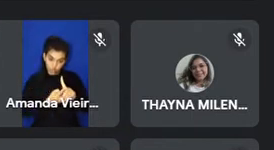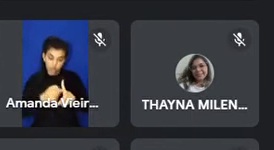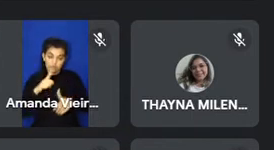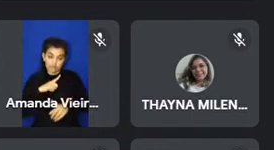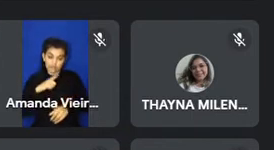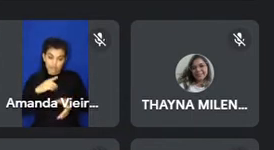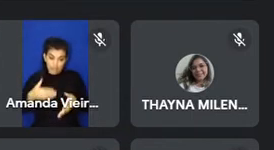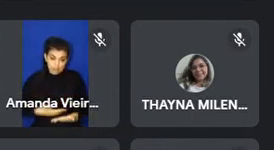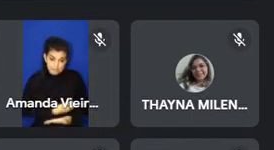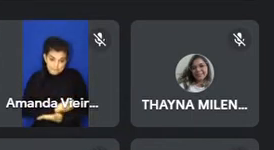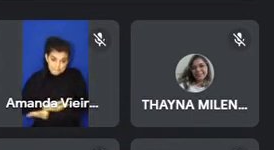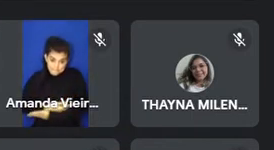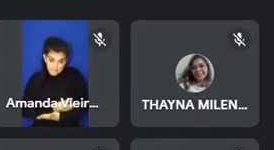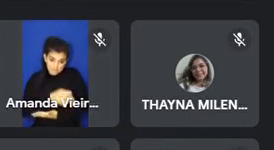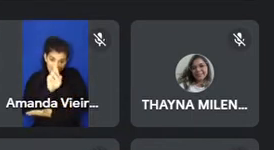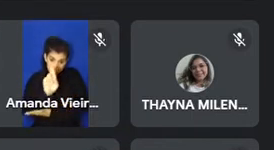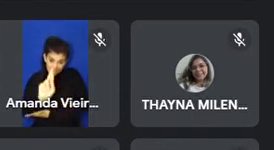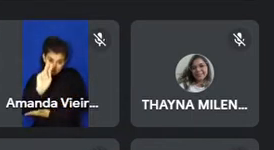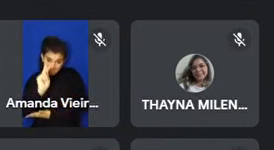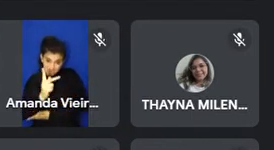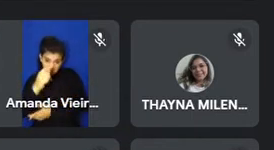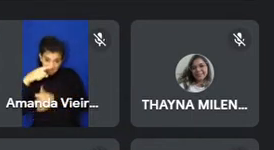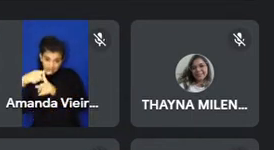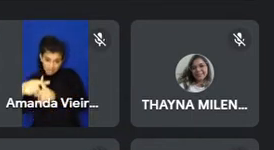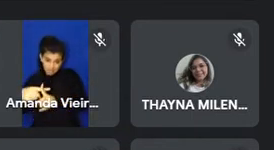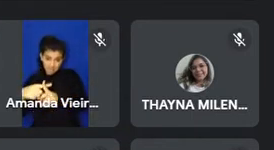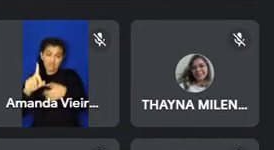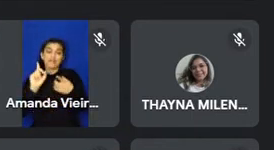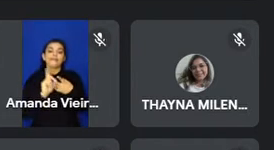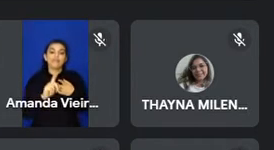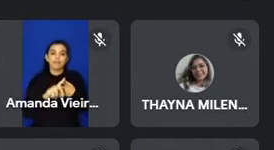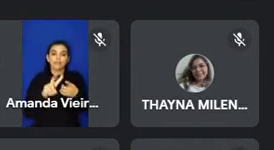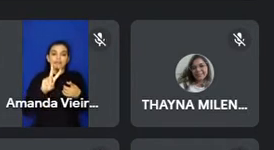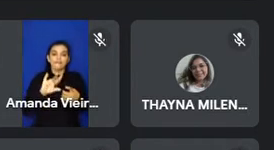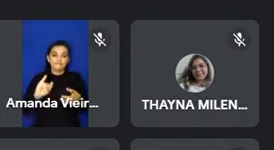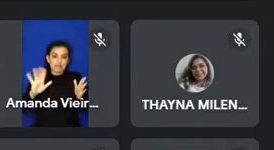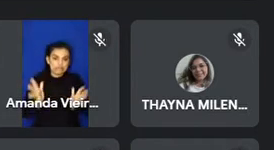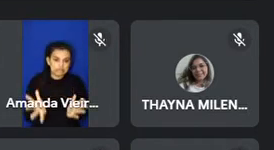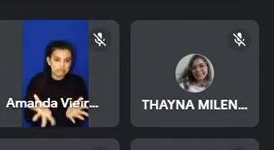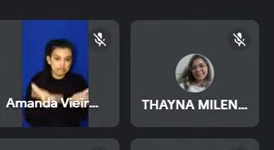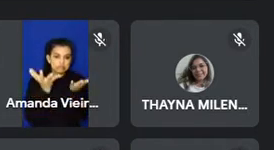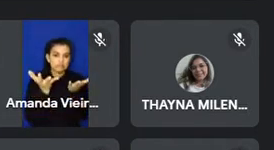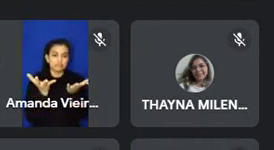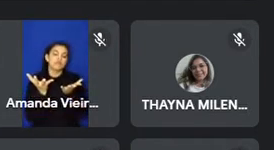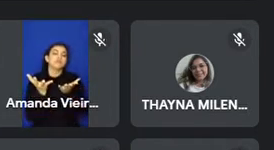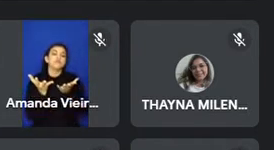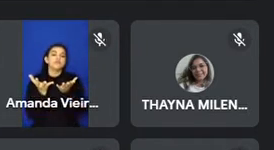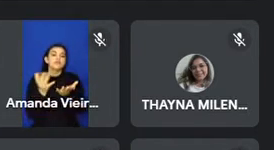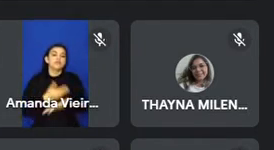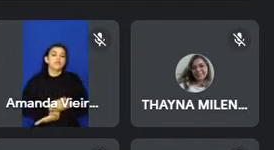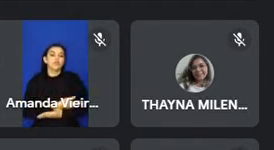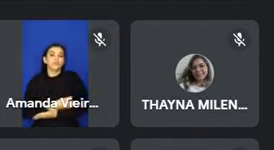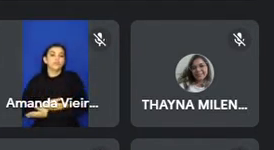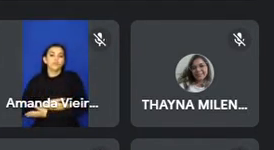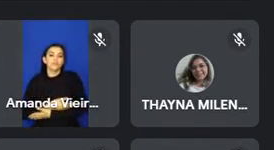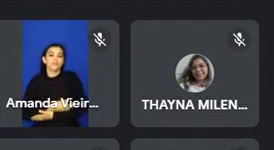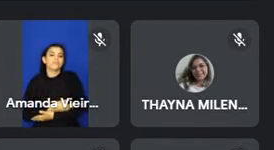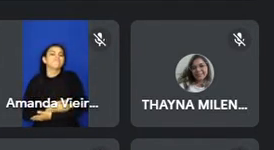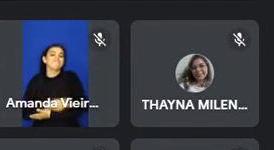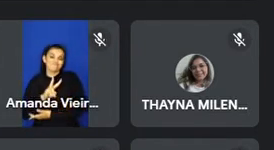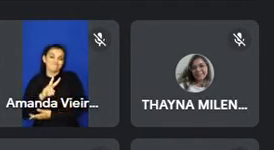RH positivo, ele já vai atacar diretamente o feto e, na maioria das vezes, causar ou danos